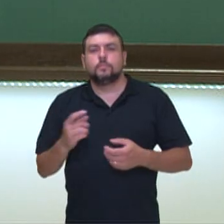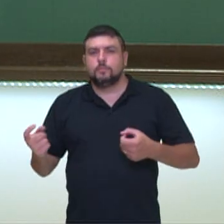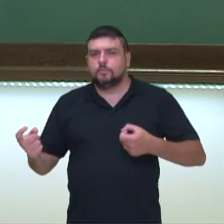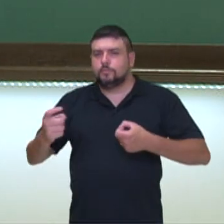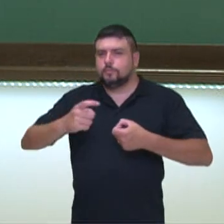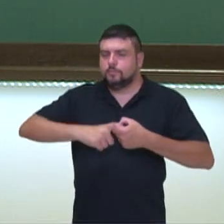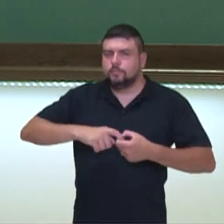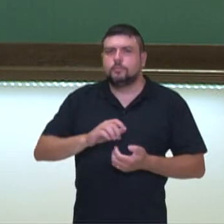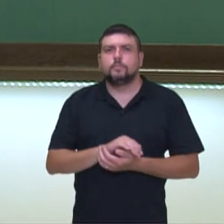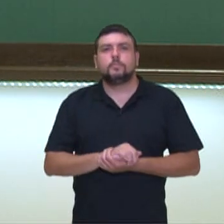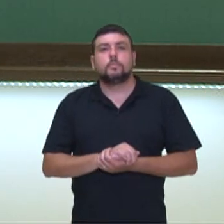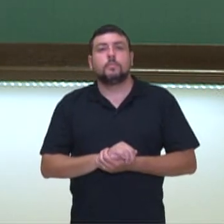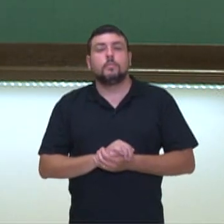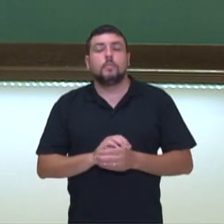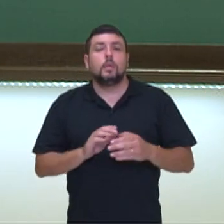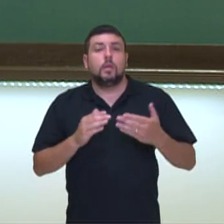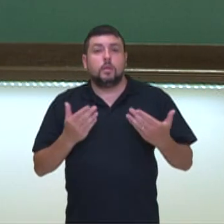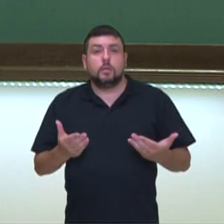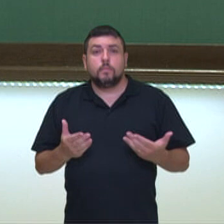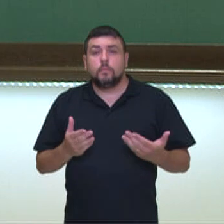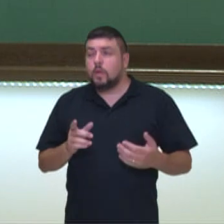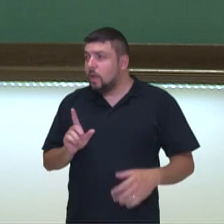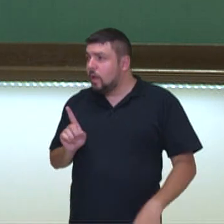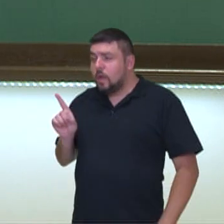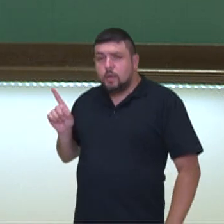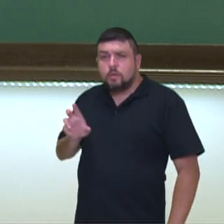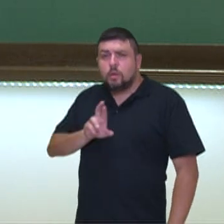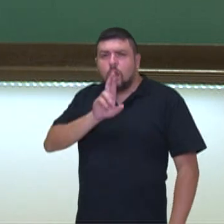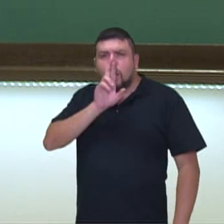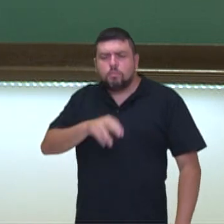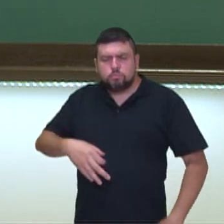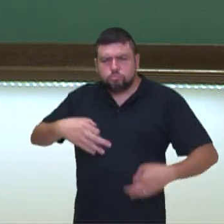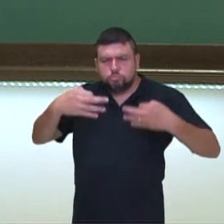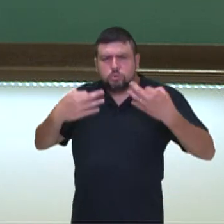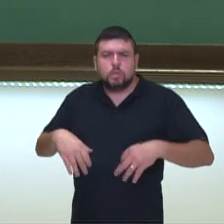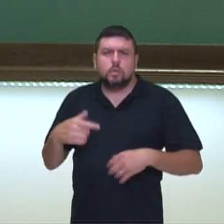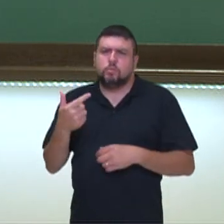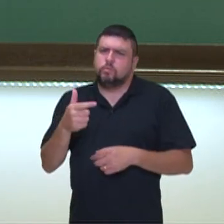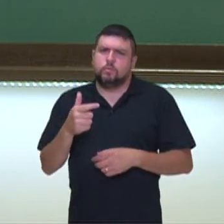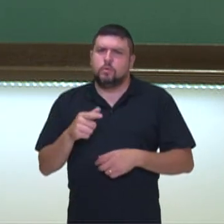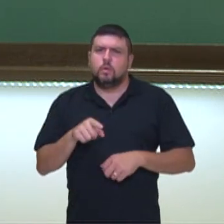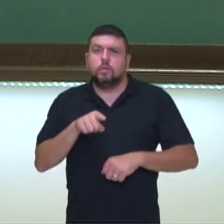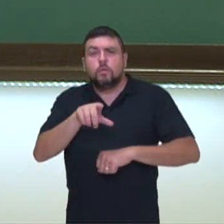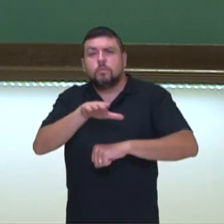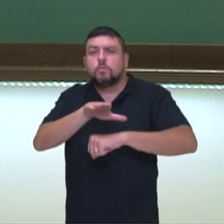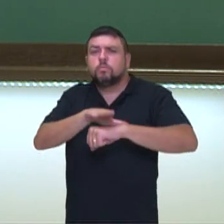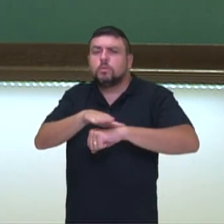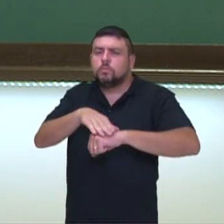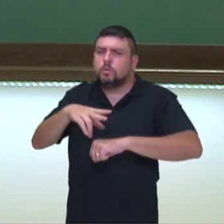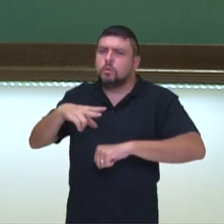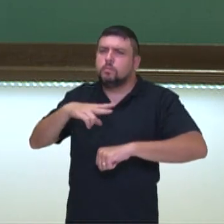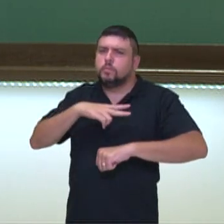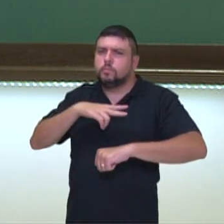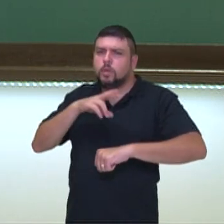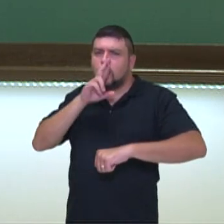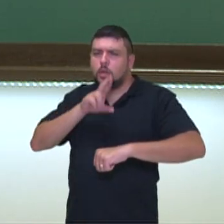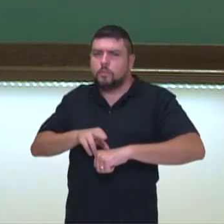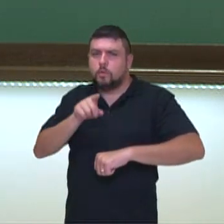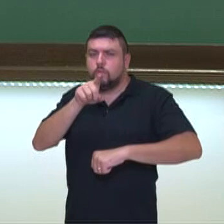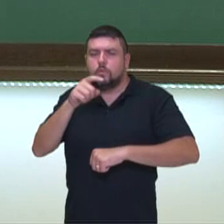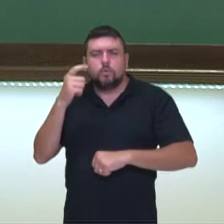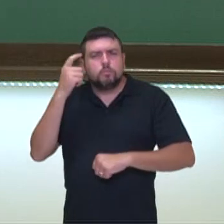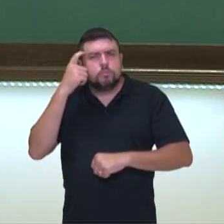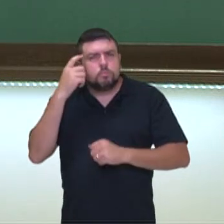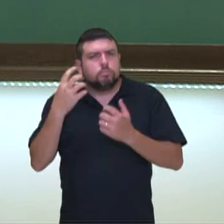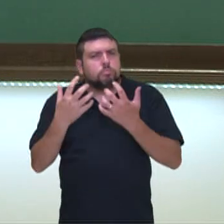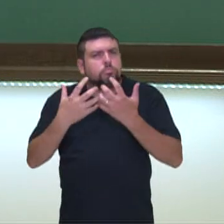Voltamos aqui. Bom, aqui não tem uma resposta correta. É um texto extremamente pessoal que faz com que você reflita com seus